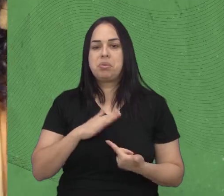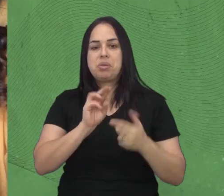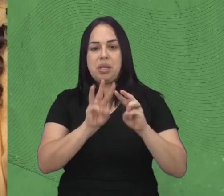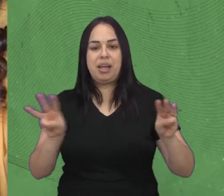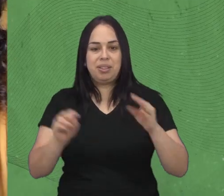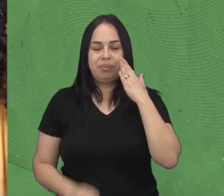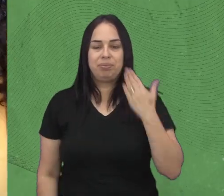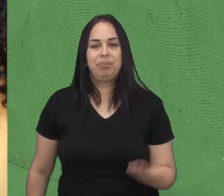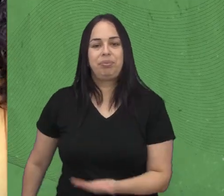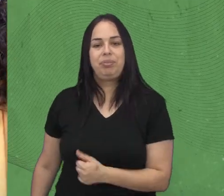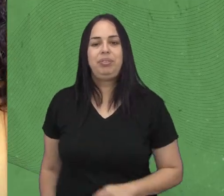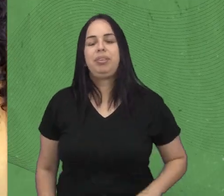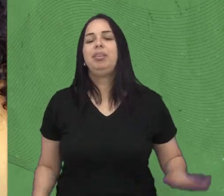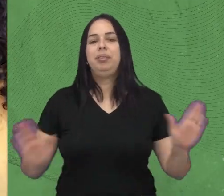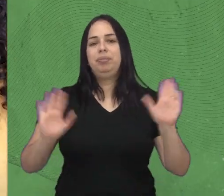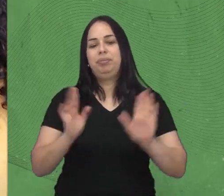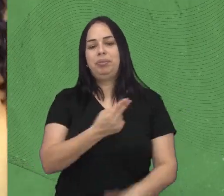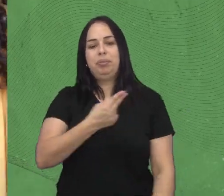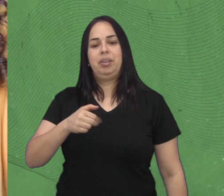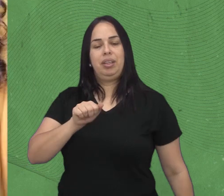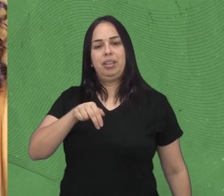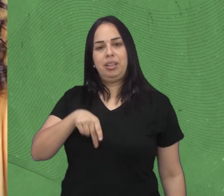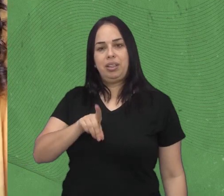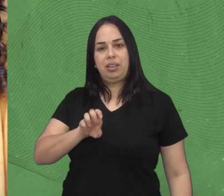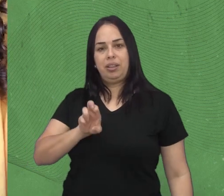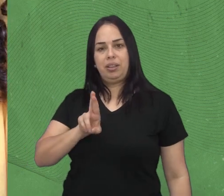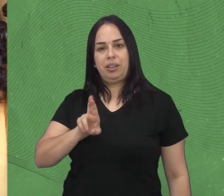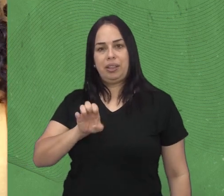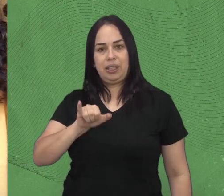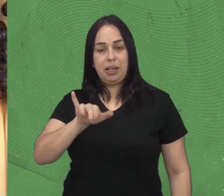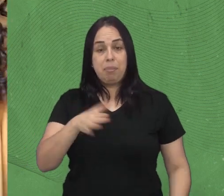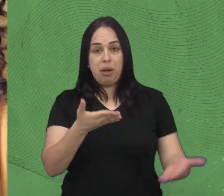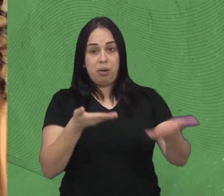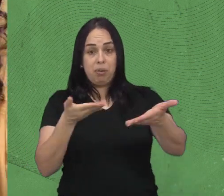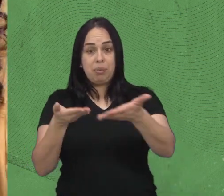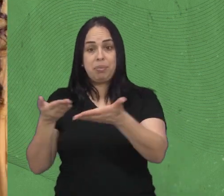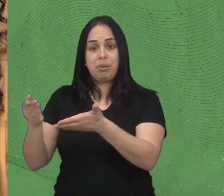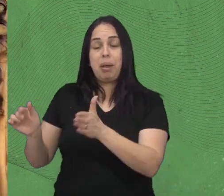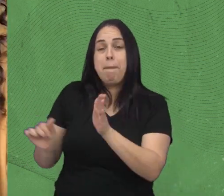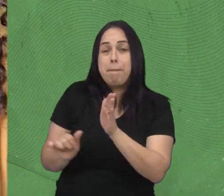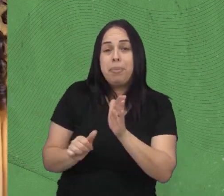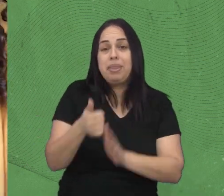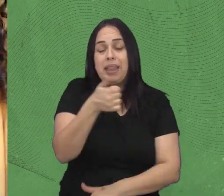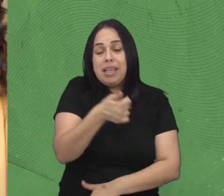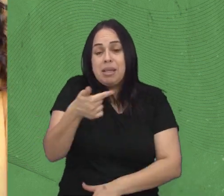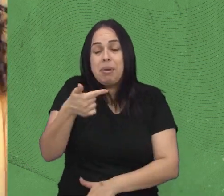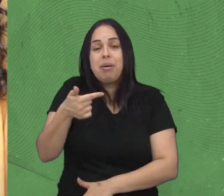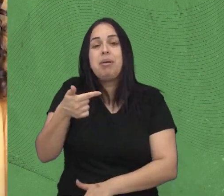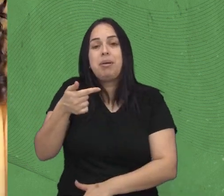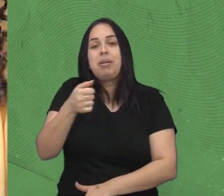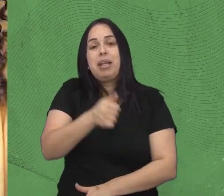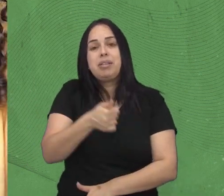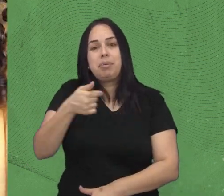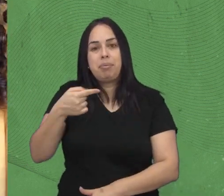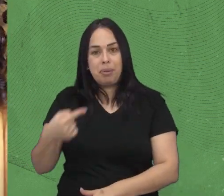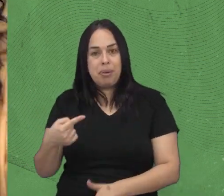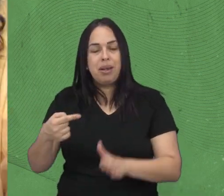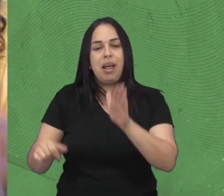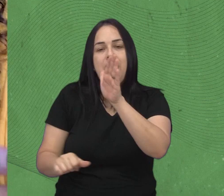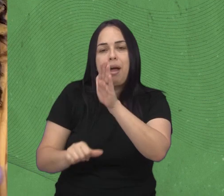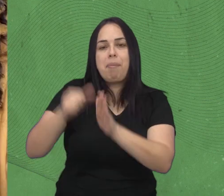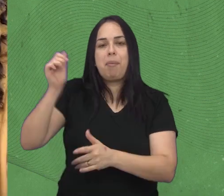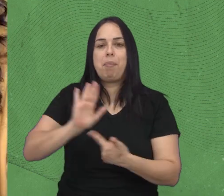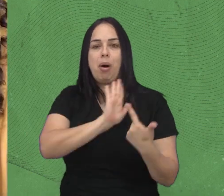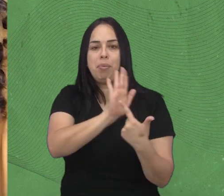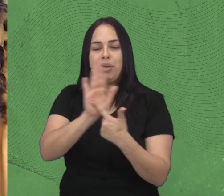teatromarcelodeni.com.br. Salve pessoal, tudo bem? Eu sou o Andrei e vim convidar todo mundo para a 11ª Mostra Teatro da Rua Elisa, que vai rolar do